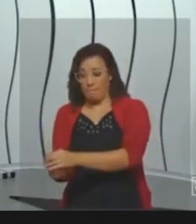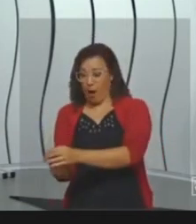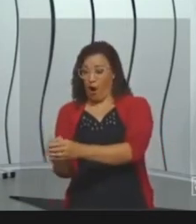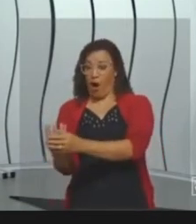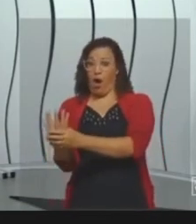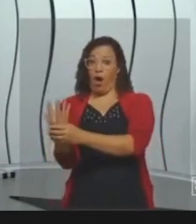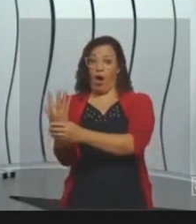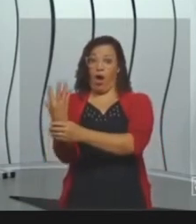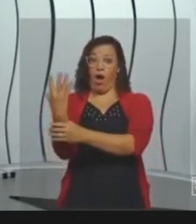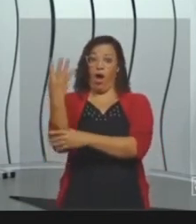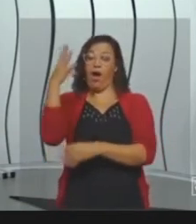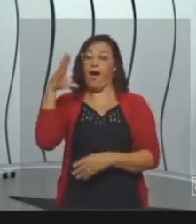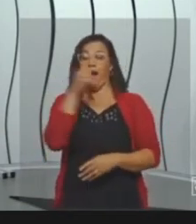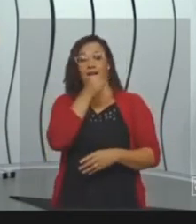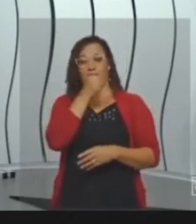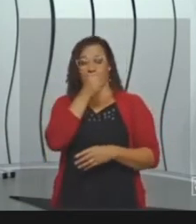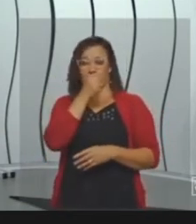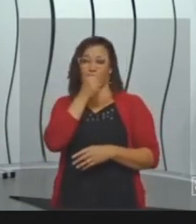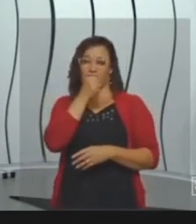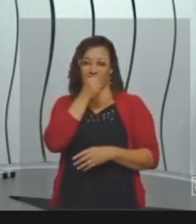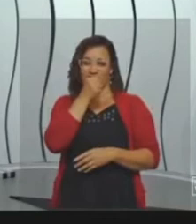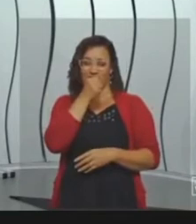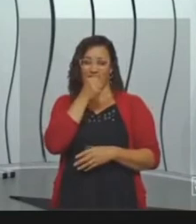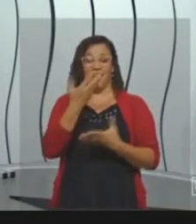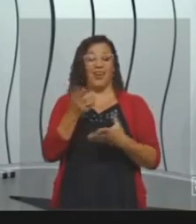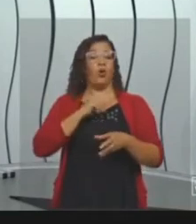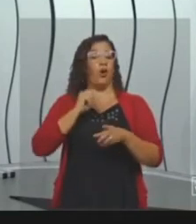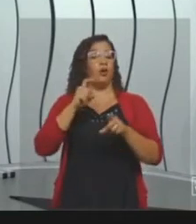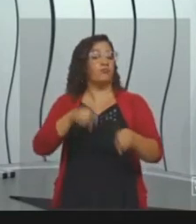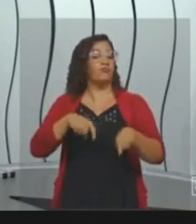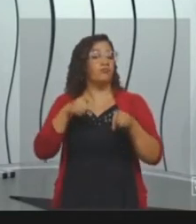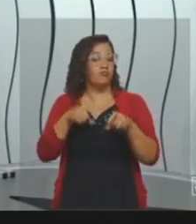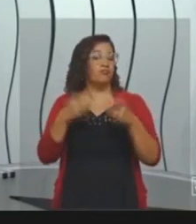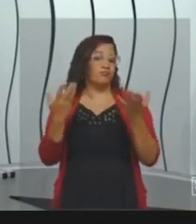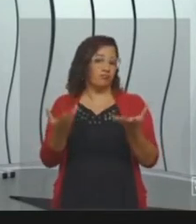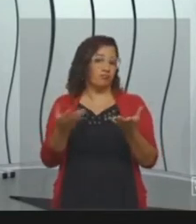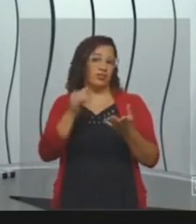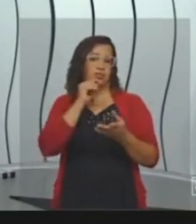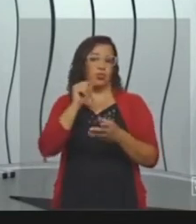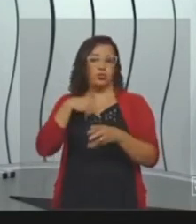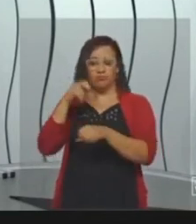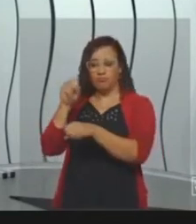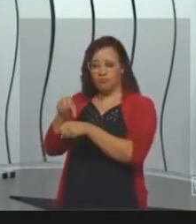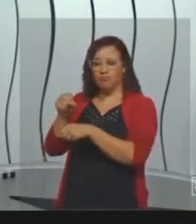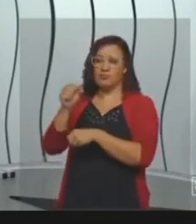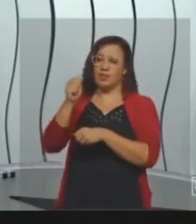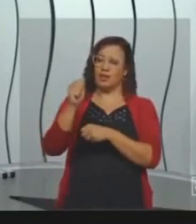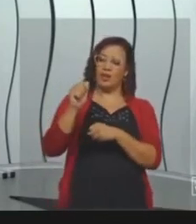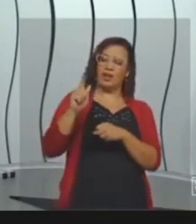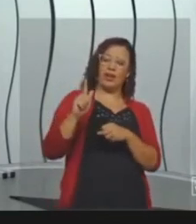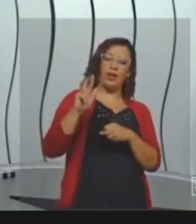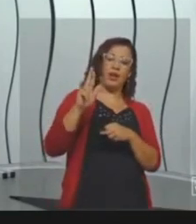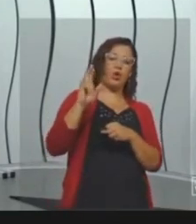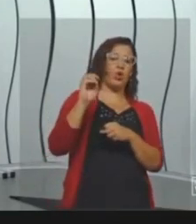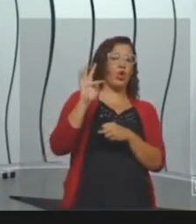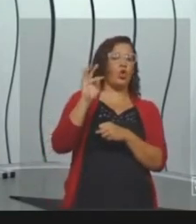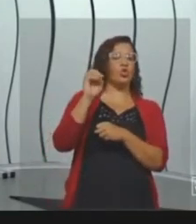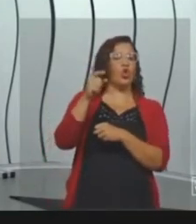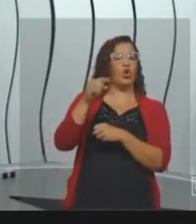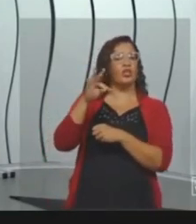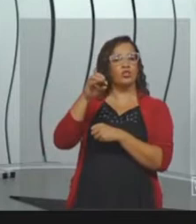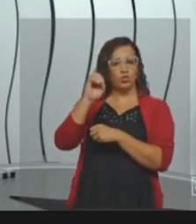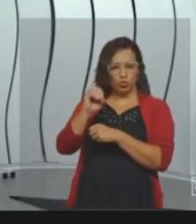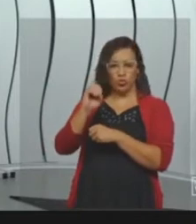rápido, enquanto os defensivos agrícolas, eles são os agrotóxicos, por exemplo, que vão evitar